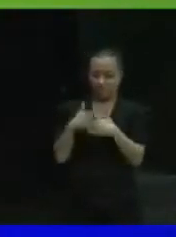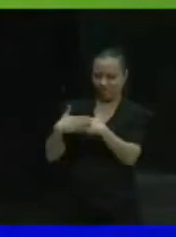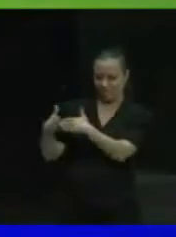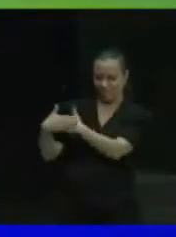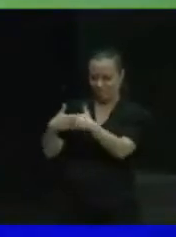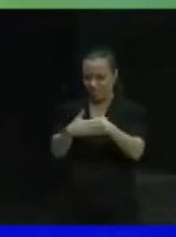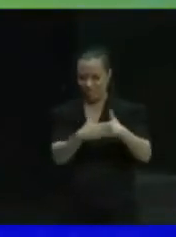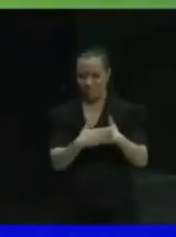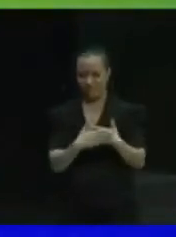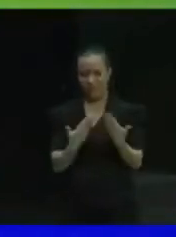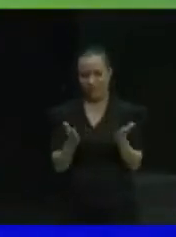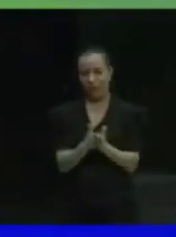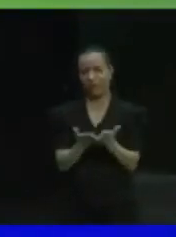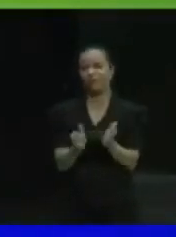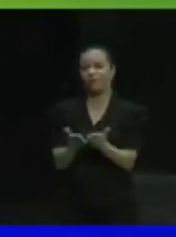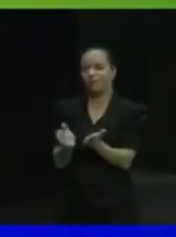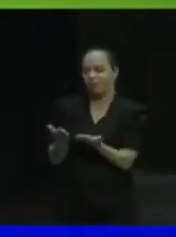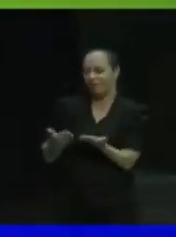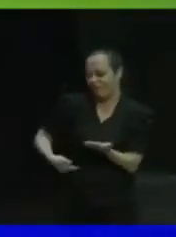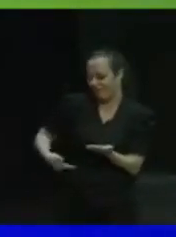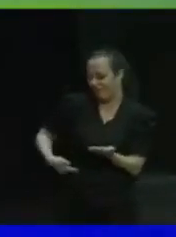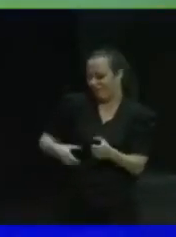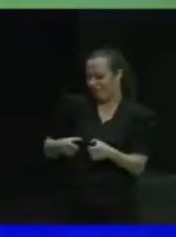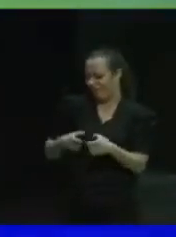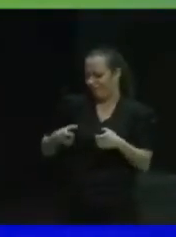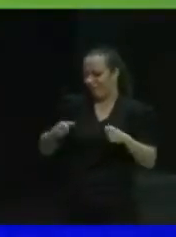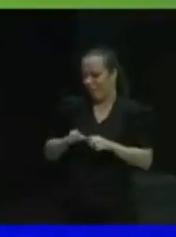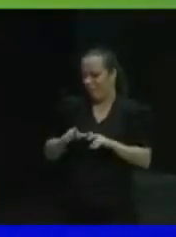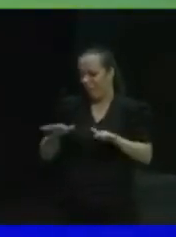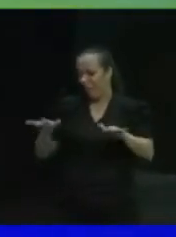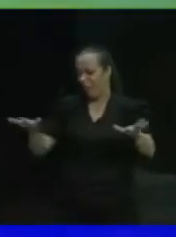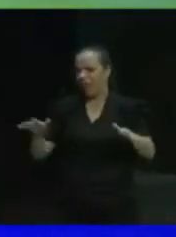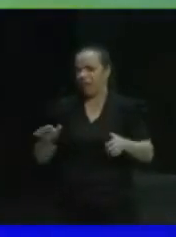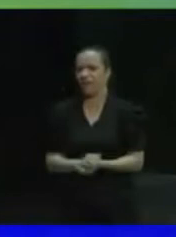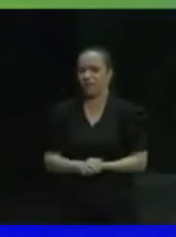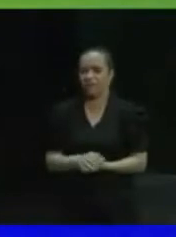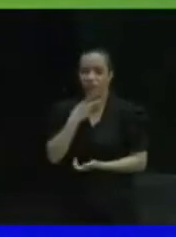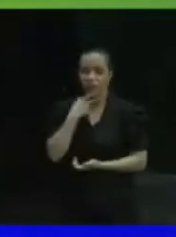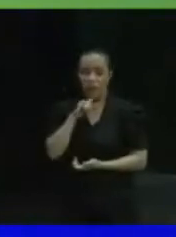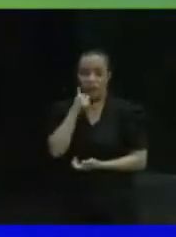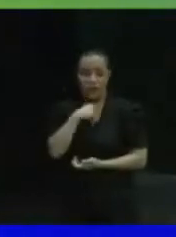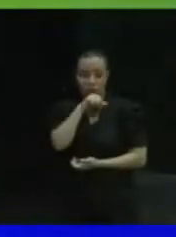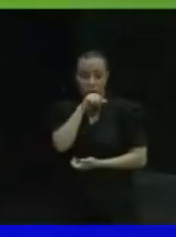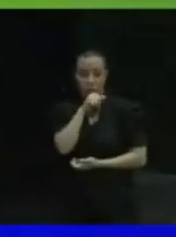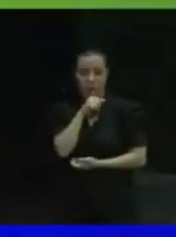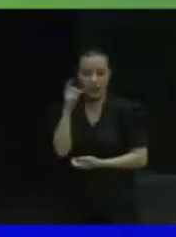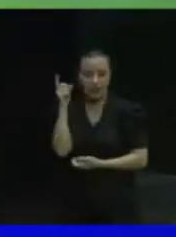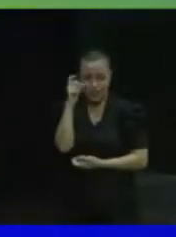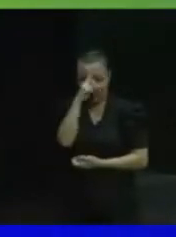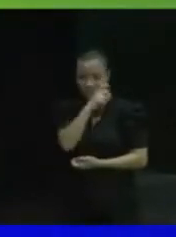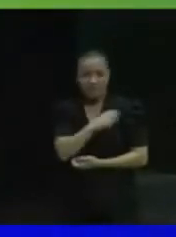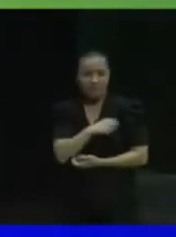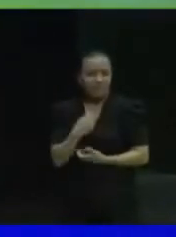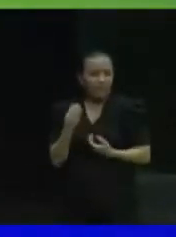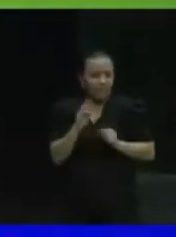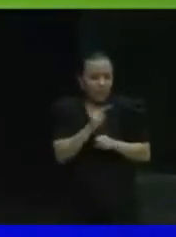fechadas, a pobreza e a fome sendo espalhadas, pais e mães com dificuldades